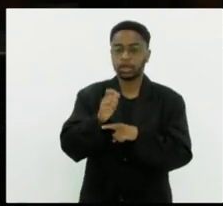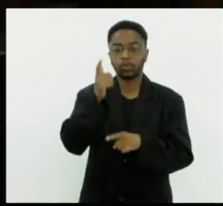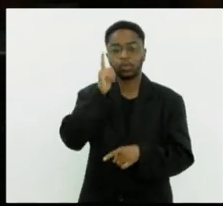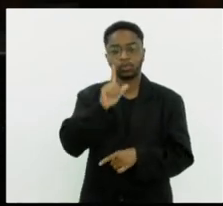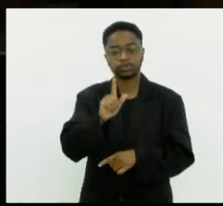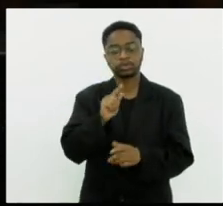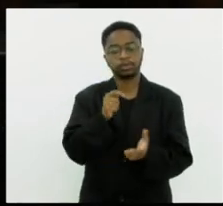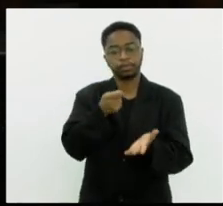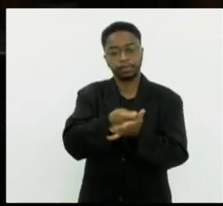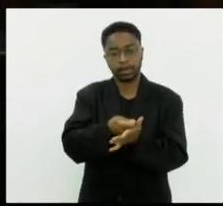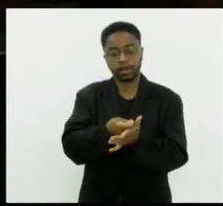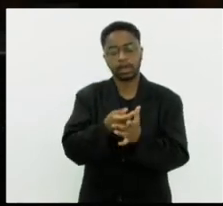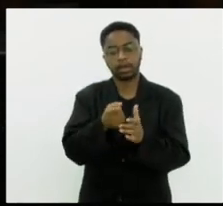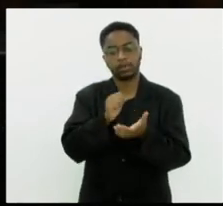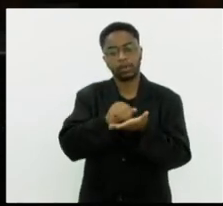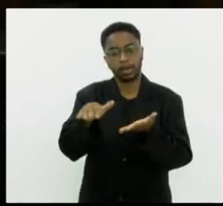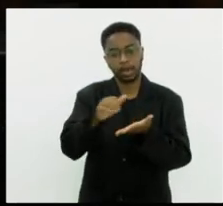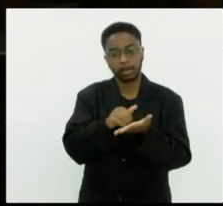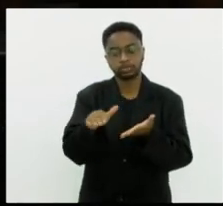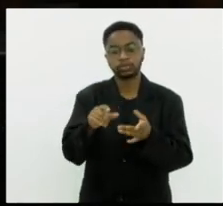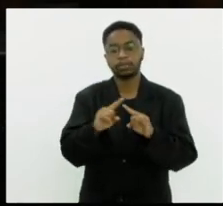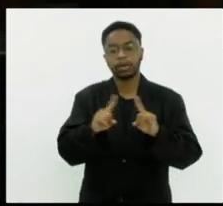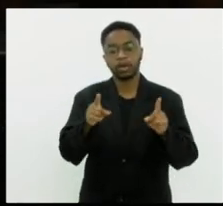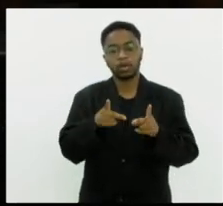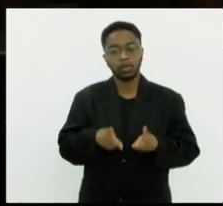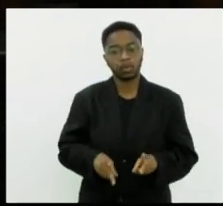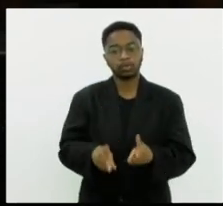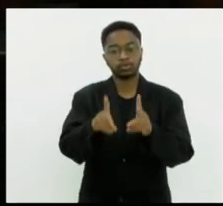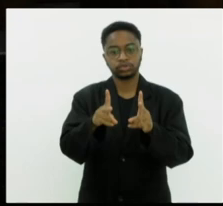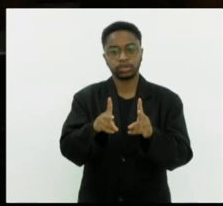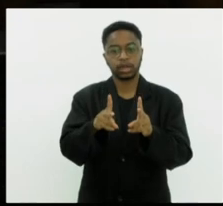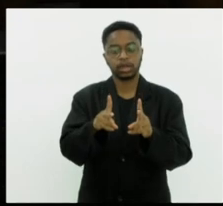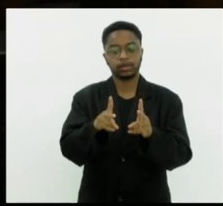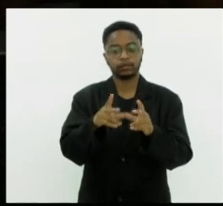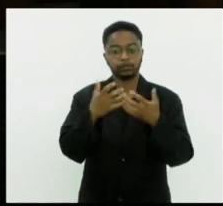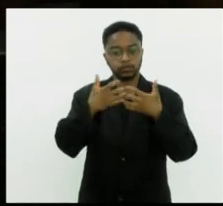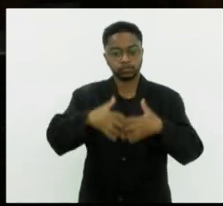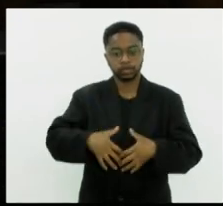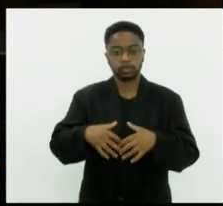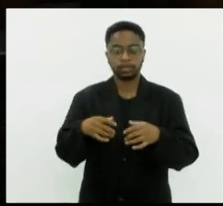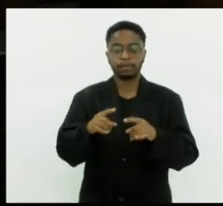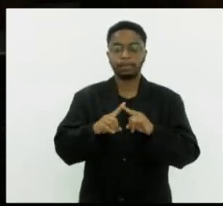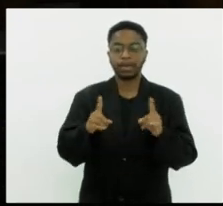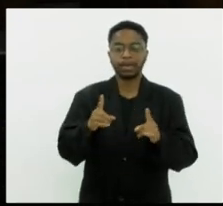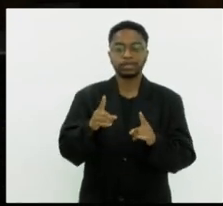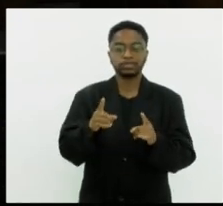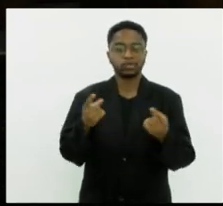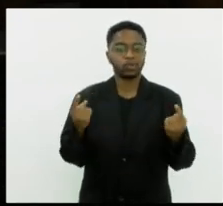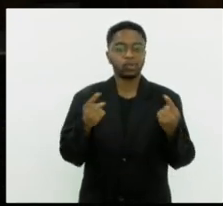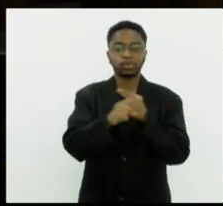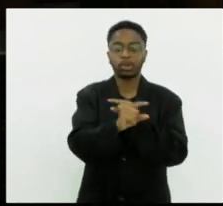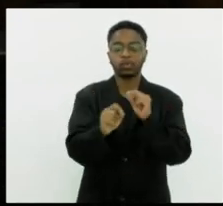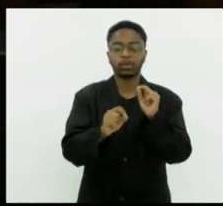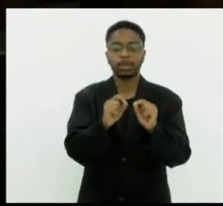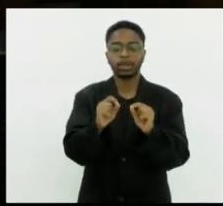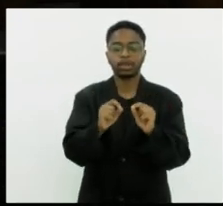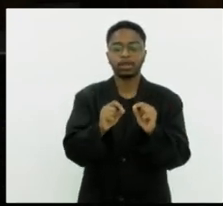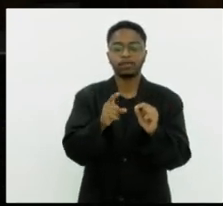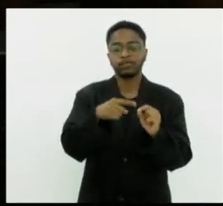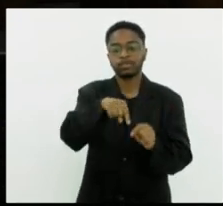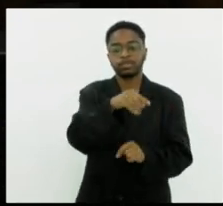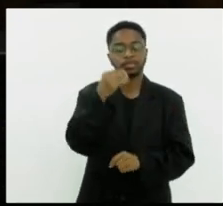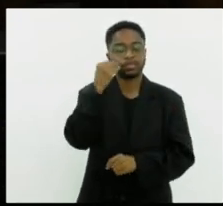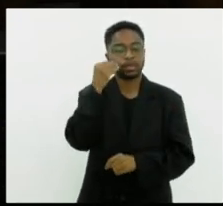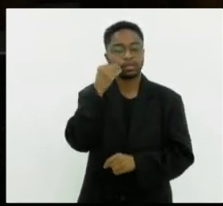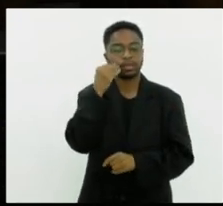arcar com essa despesa e, mesmo assim, o Estado não pare. Ao invés de ficar aqui nesse plenário tentando, né,